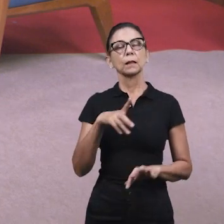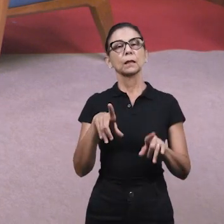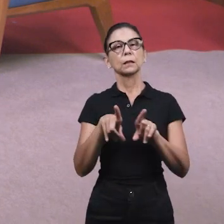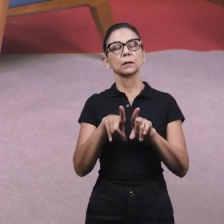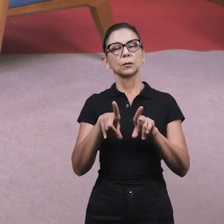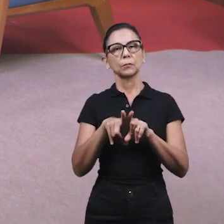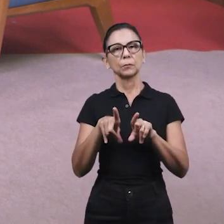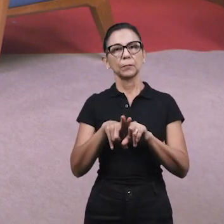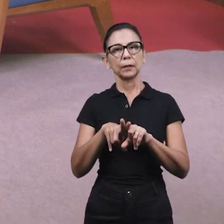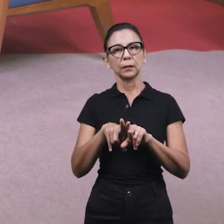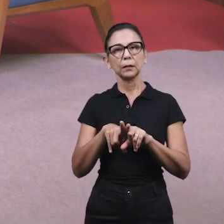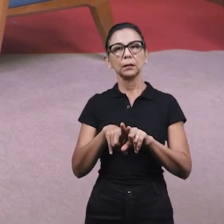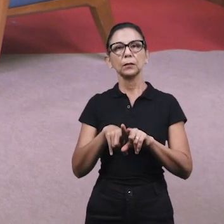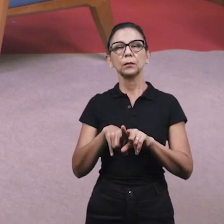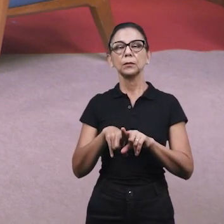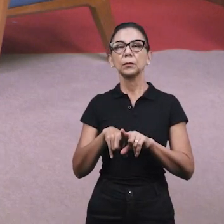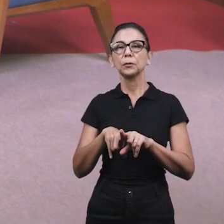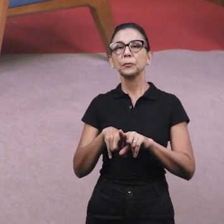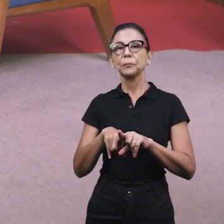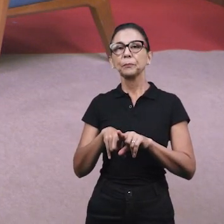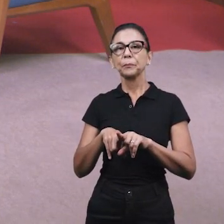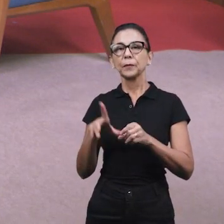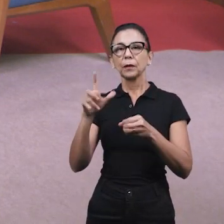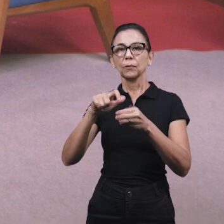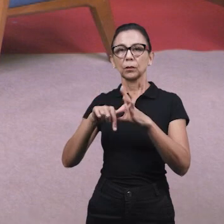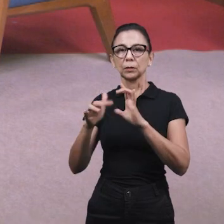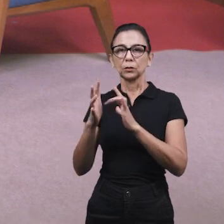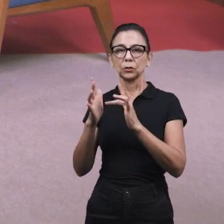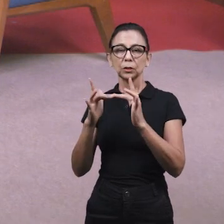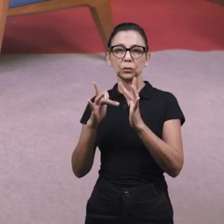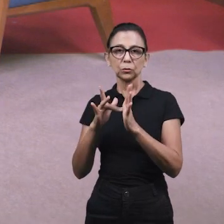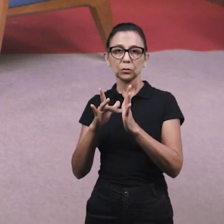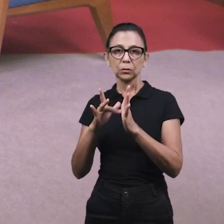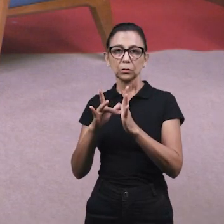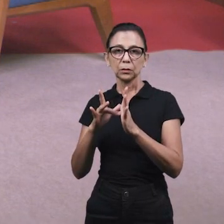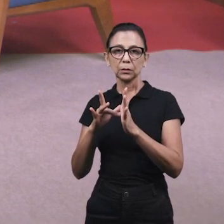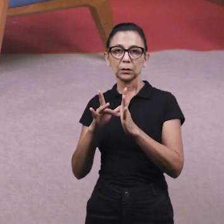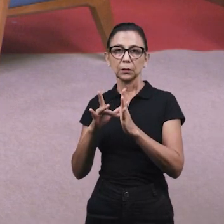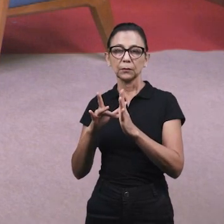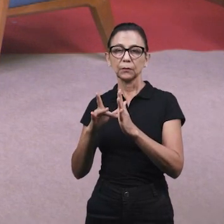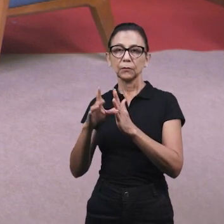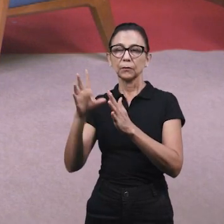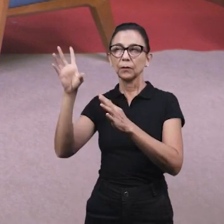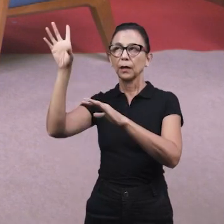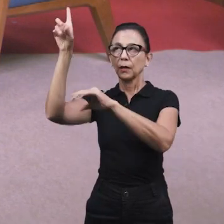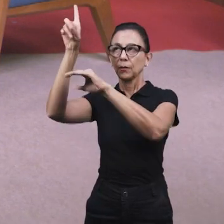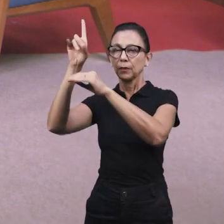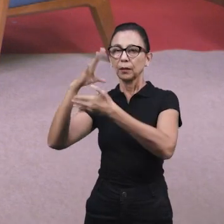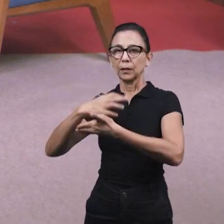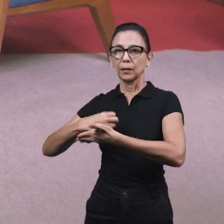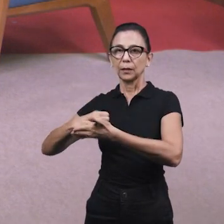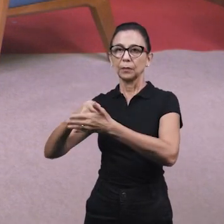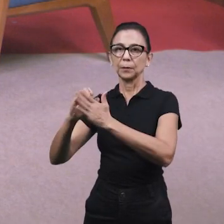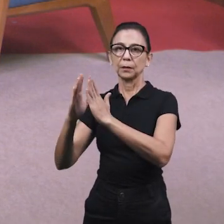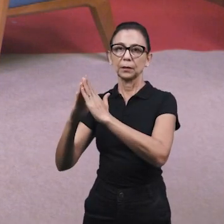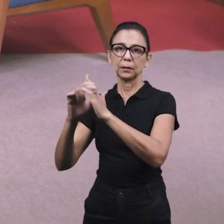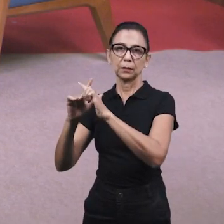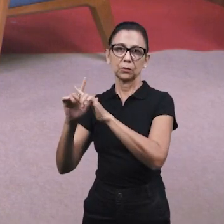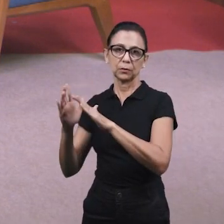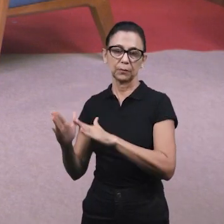Para a Canaã celestial. Para aqueles que estiverem preparados. Vamos pegar um outro texto aqui, no Novo Testamento, Romanos 10,